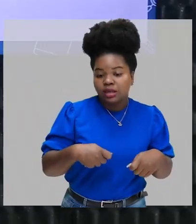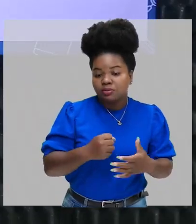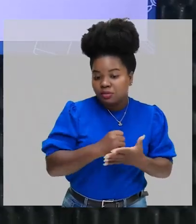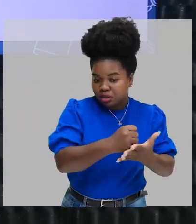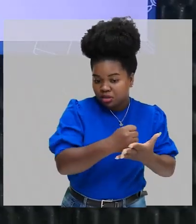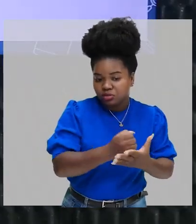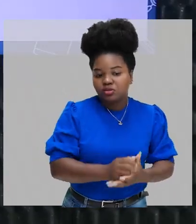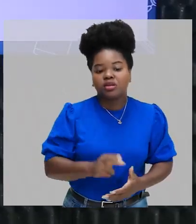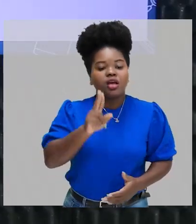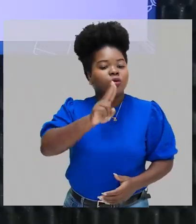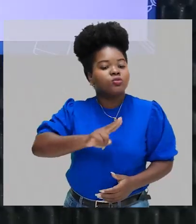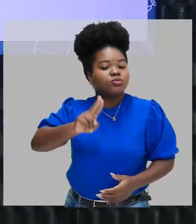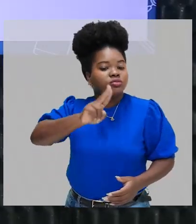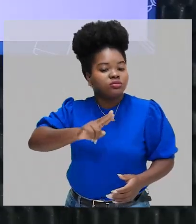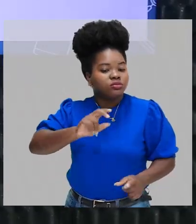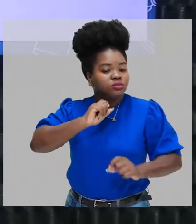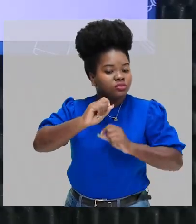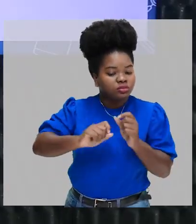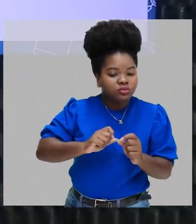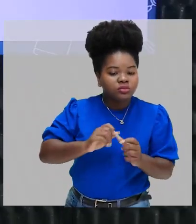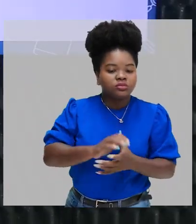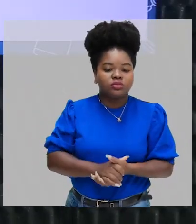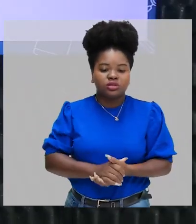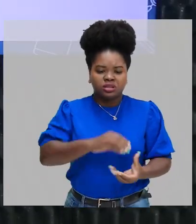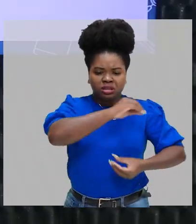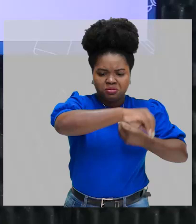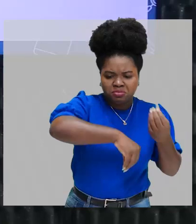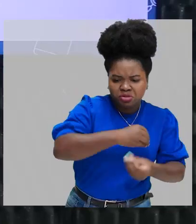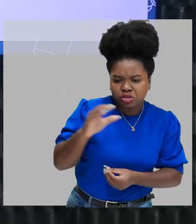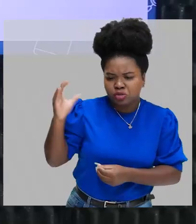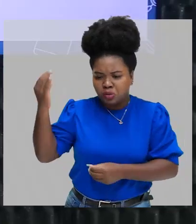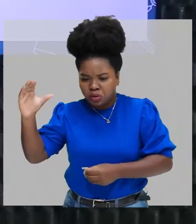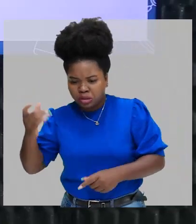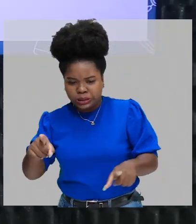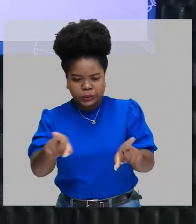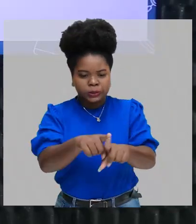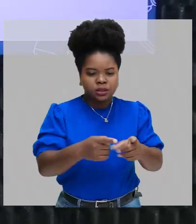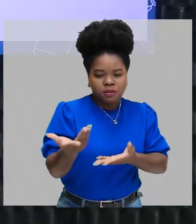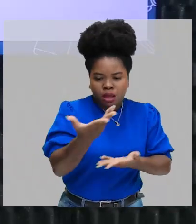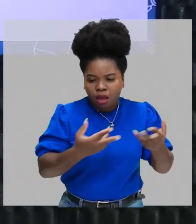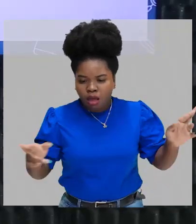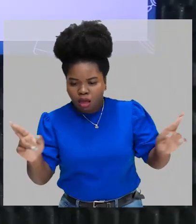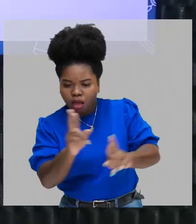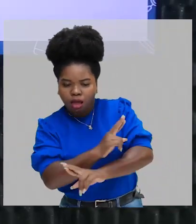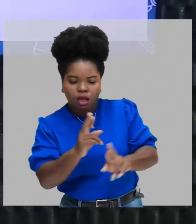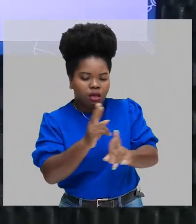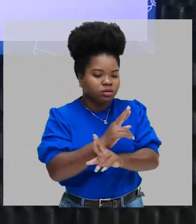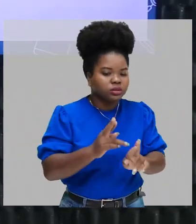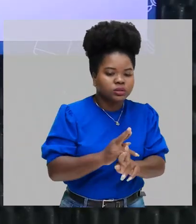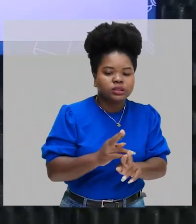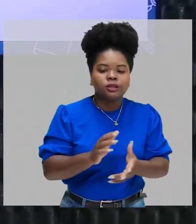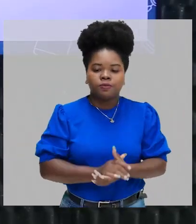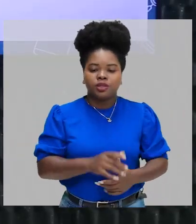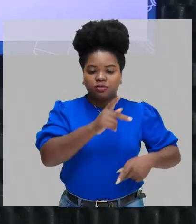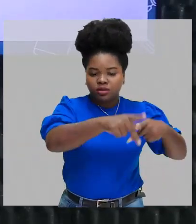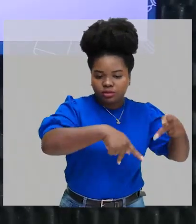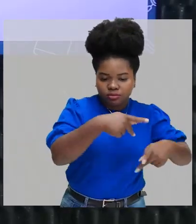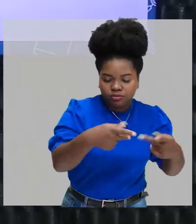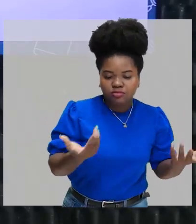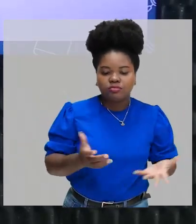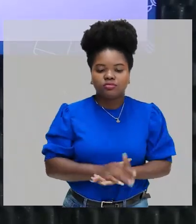é a utilização tanto do intercâmbio cultural, quanto também da convivência das diferenças